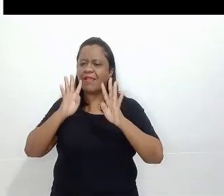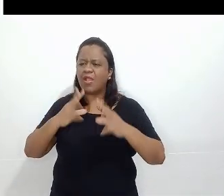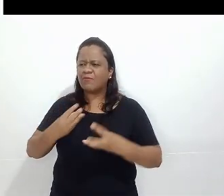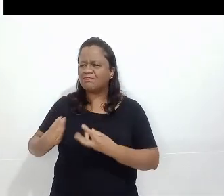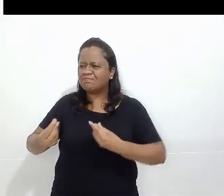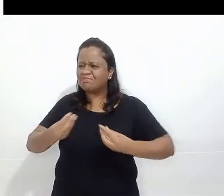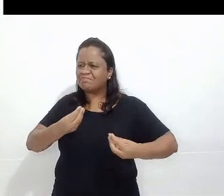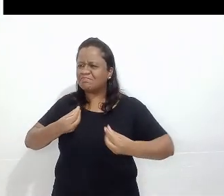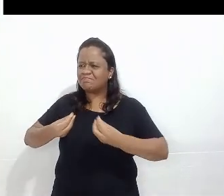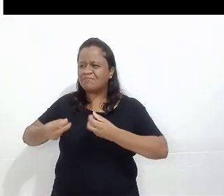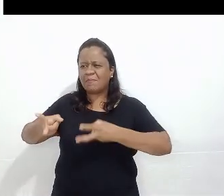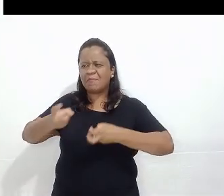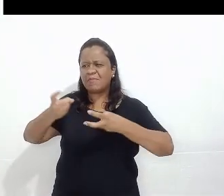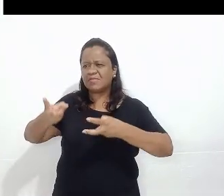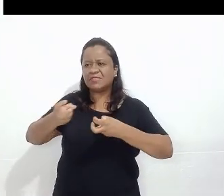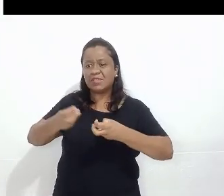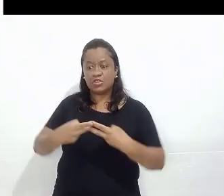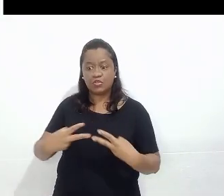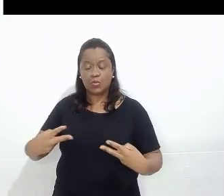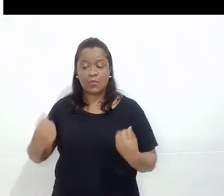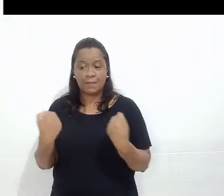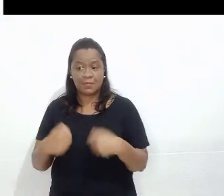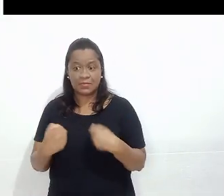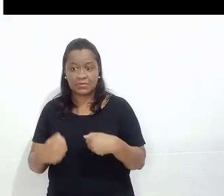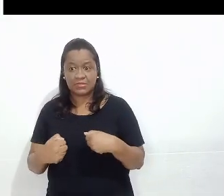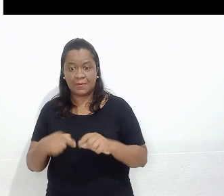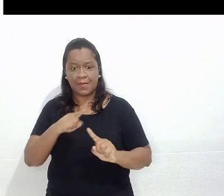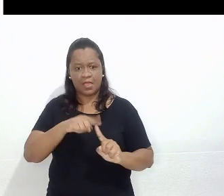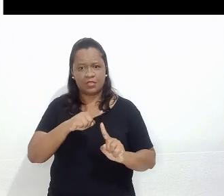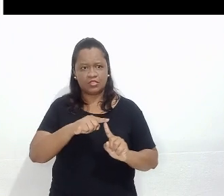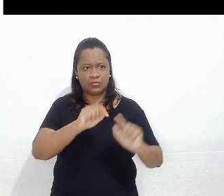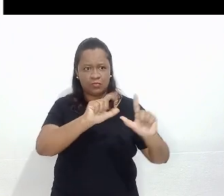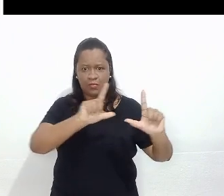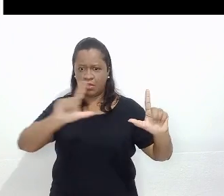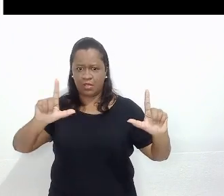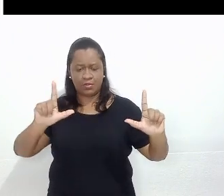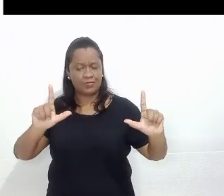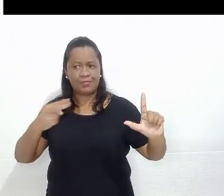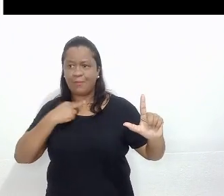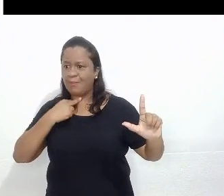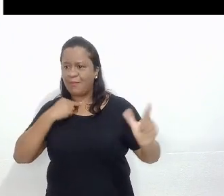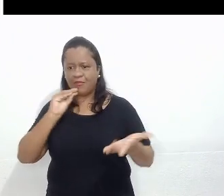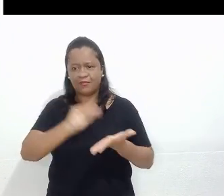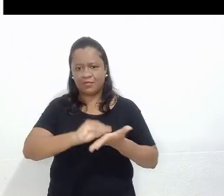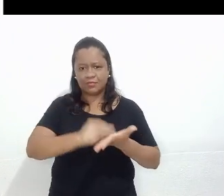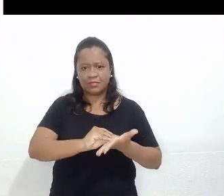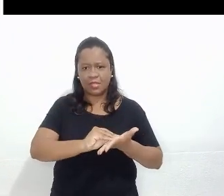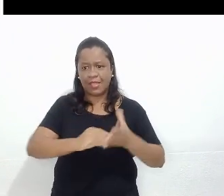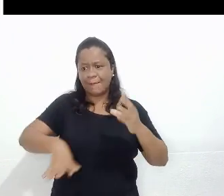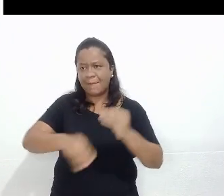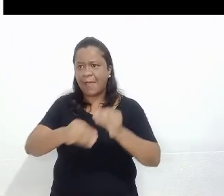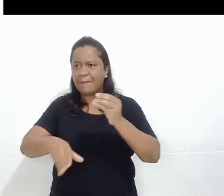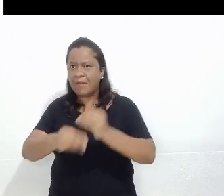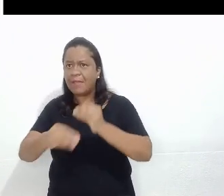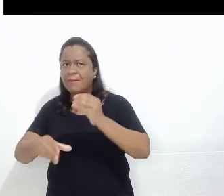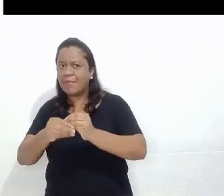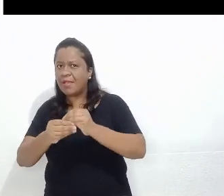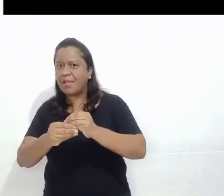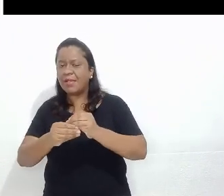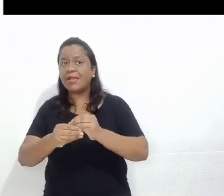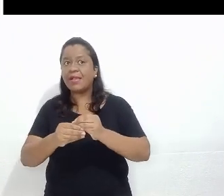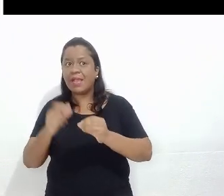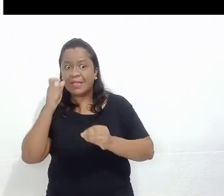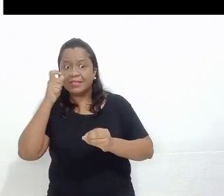coisas que são necessárias, dos tipos de plano que não podem faltar, dos tipos de composição interessantes a serem feitas e